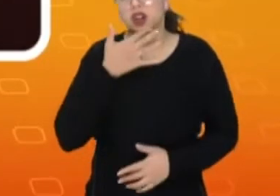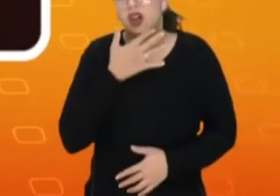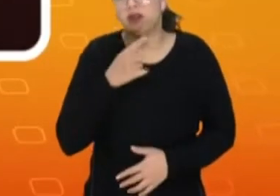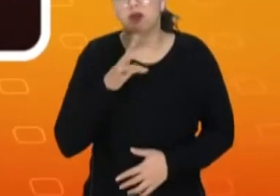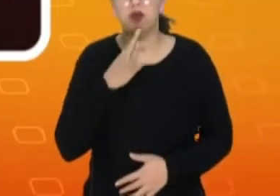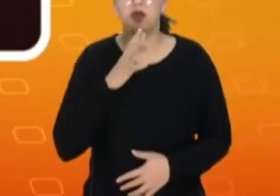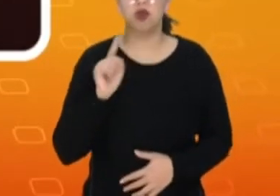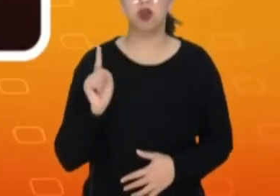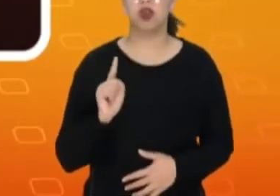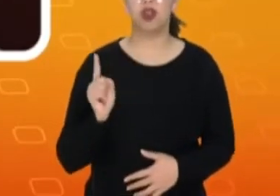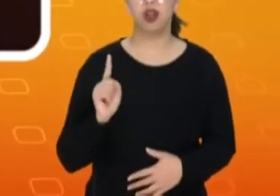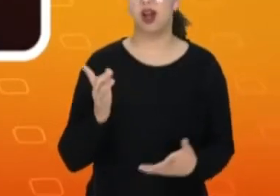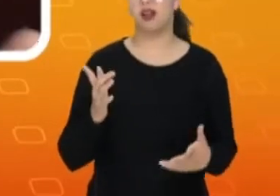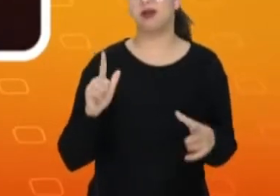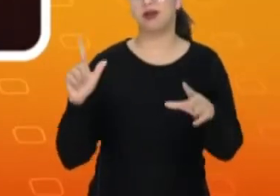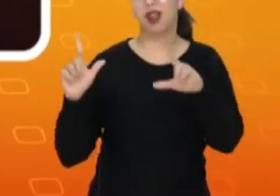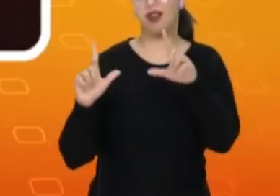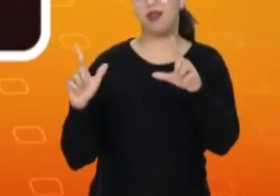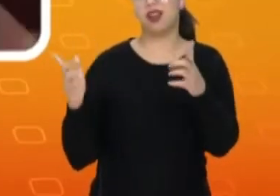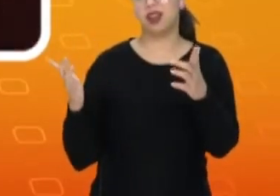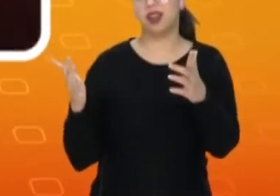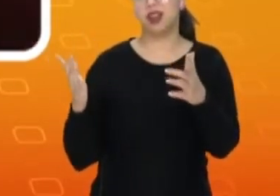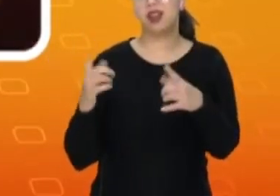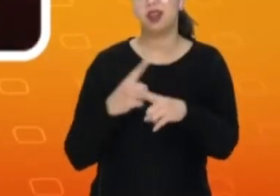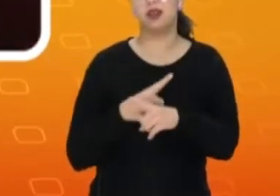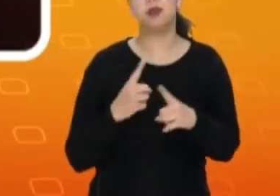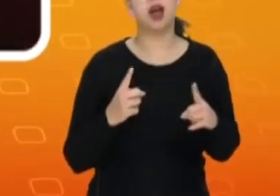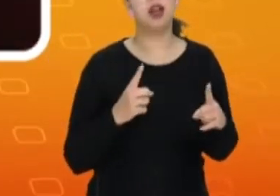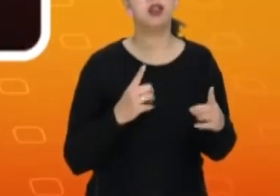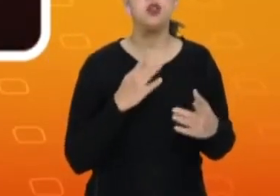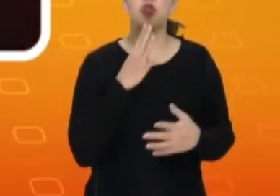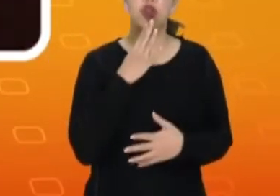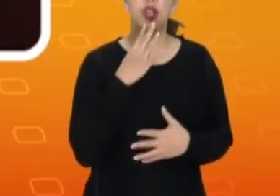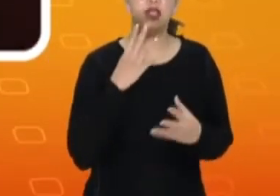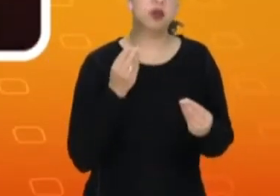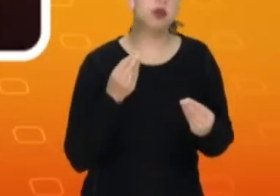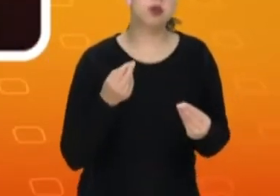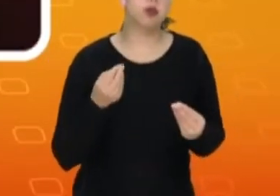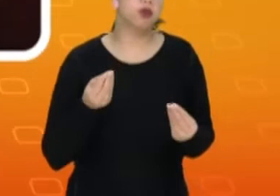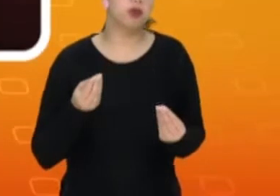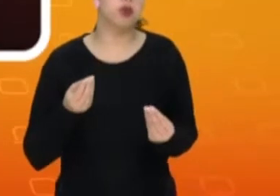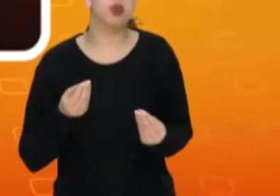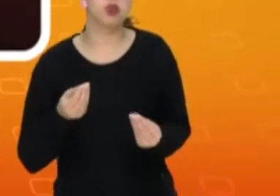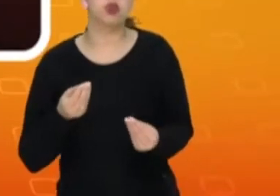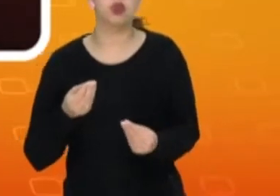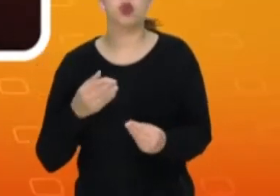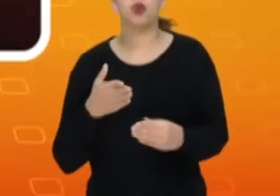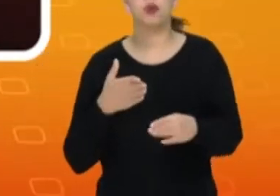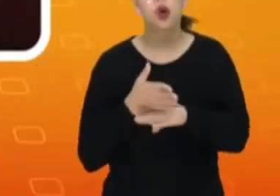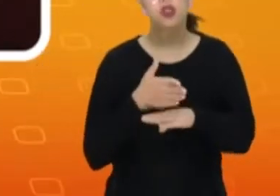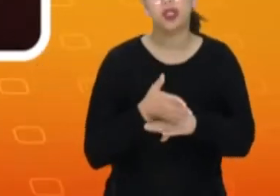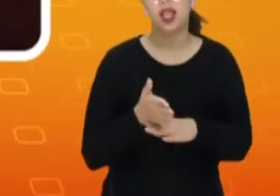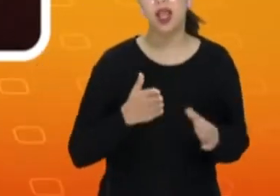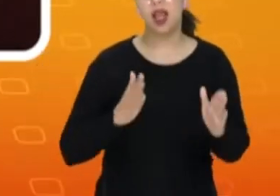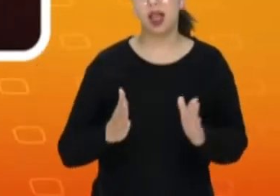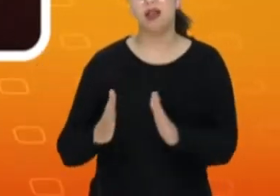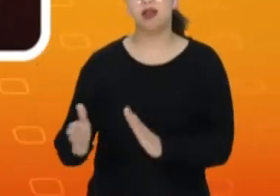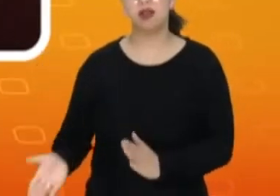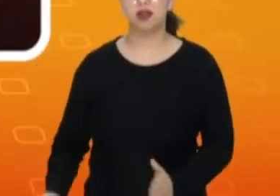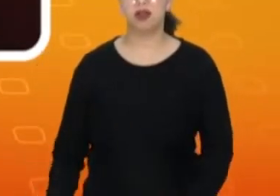uma operação de TV, mas conhece muito da questão de processos. Então você vai mixando ali, né? Eu acho que até fazendo um ponto